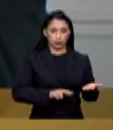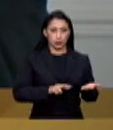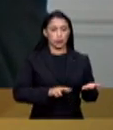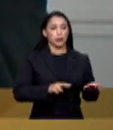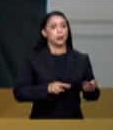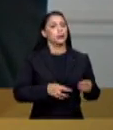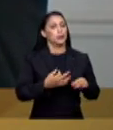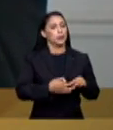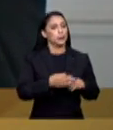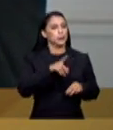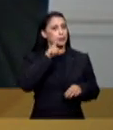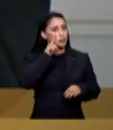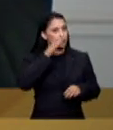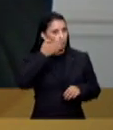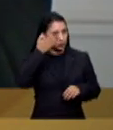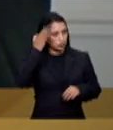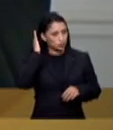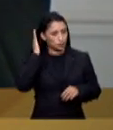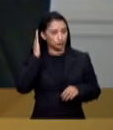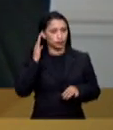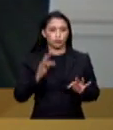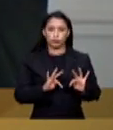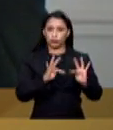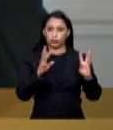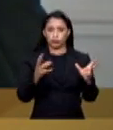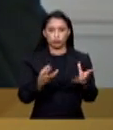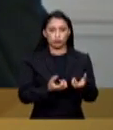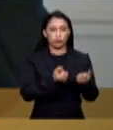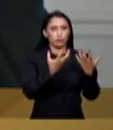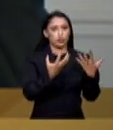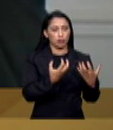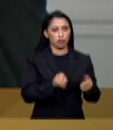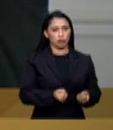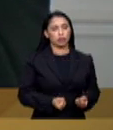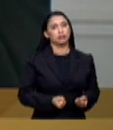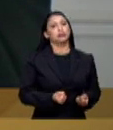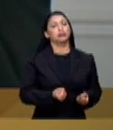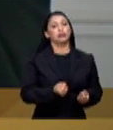Aurélio, reconheceu integralmente a ação e